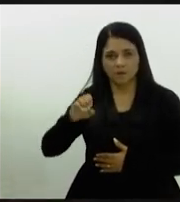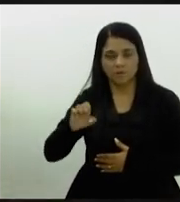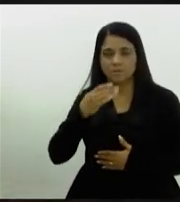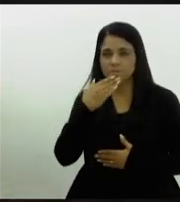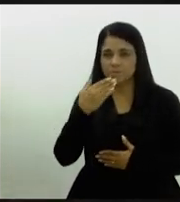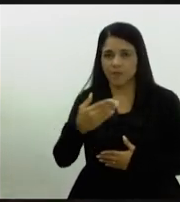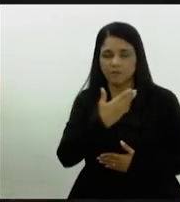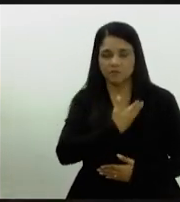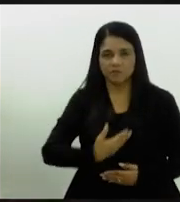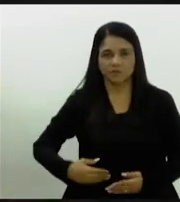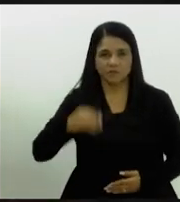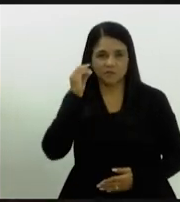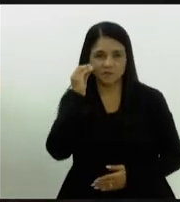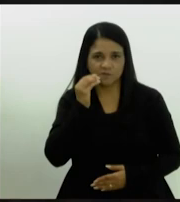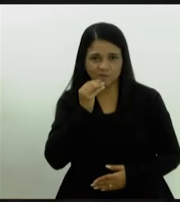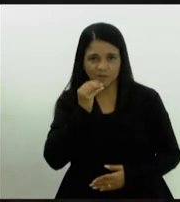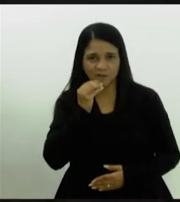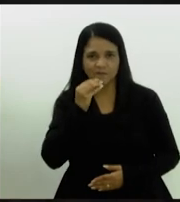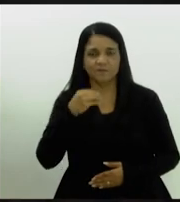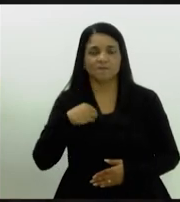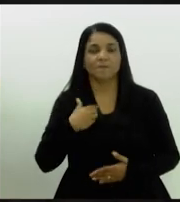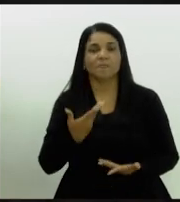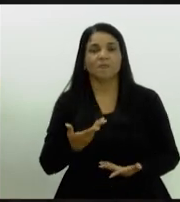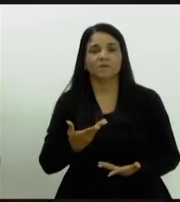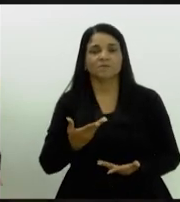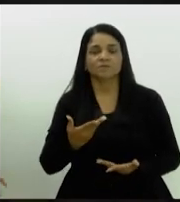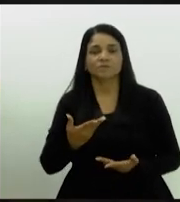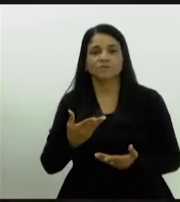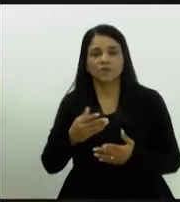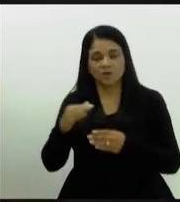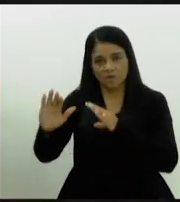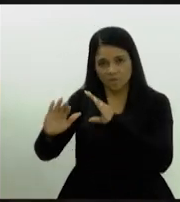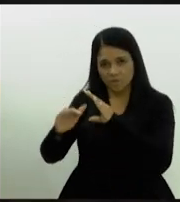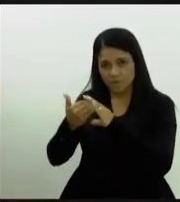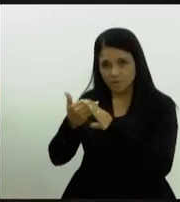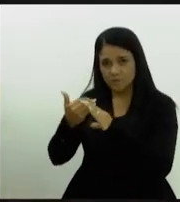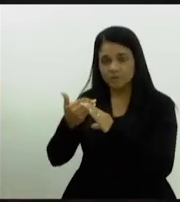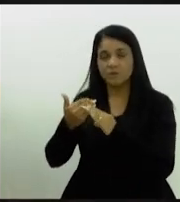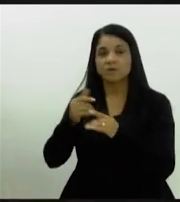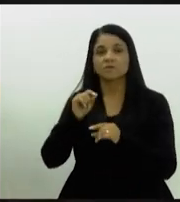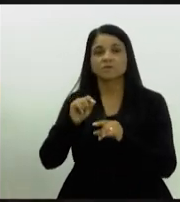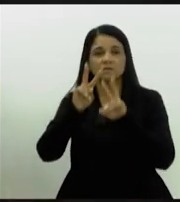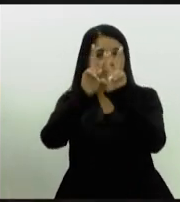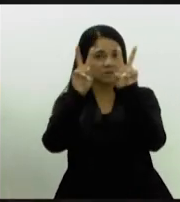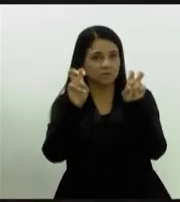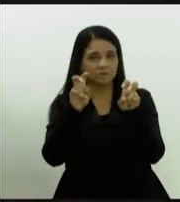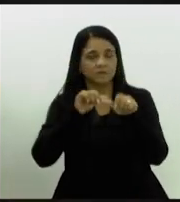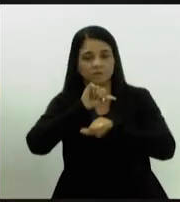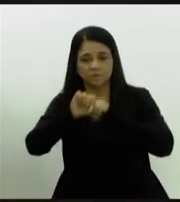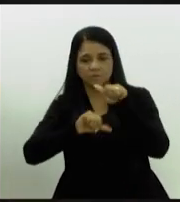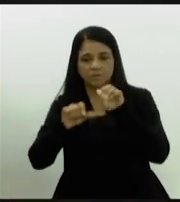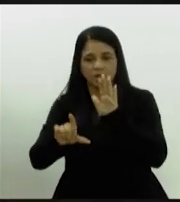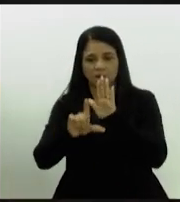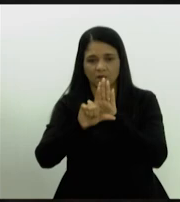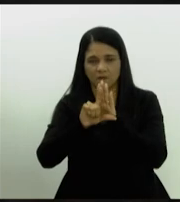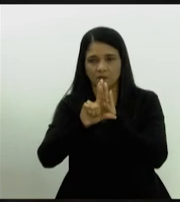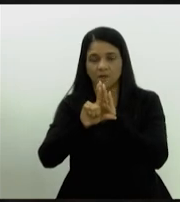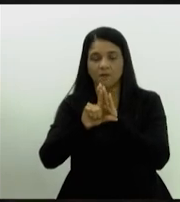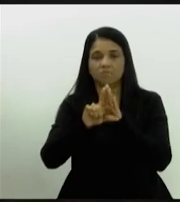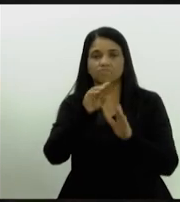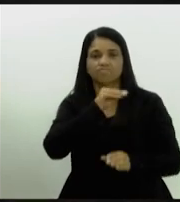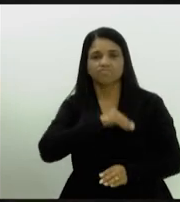solicita o excelentíssimo senhor governador do Estado do Rio de Janeiro o envio de mensagem dispondo sobre a alteração na lei do piso